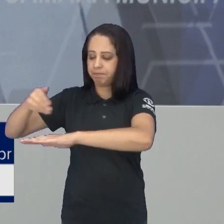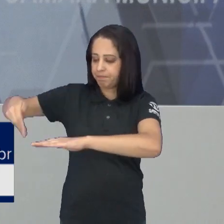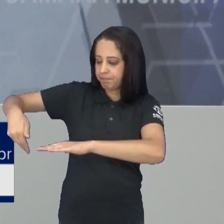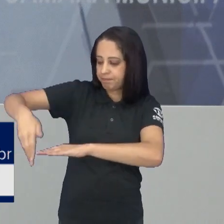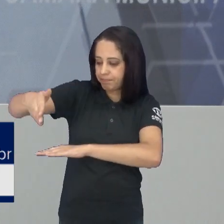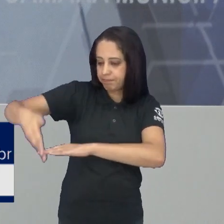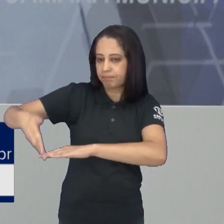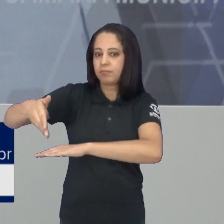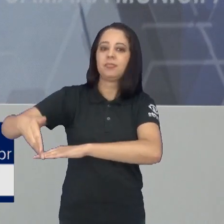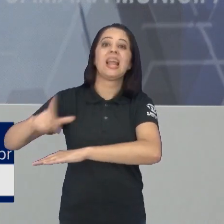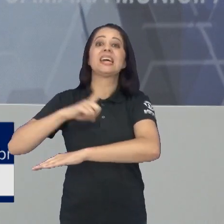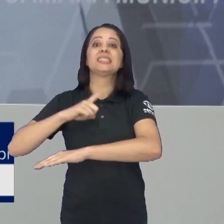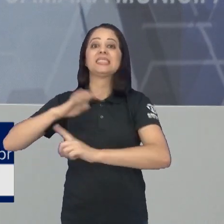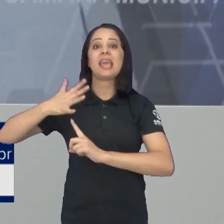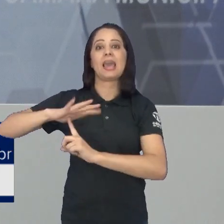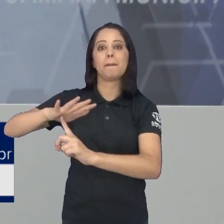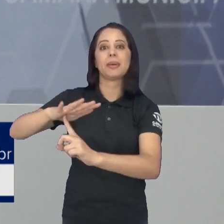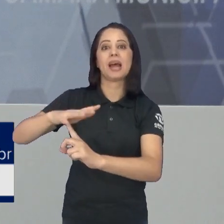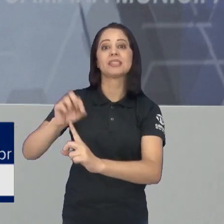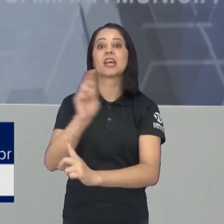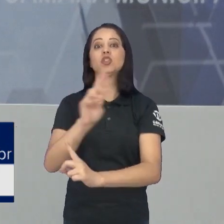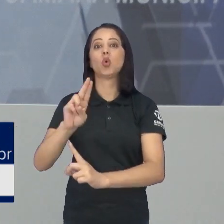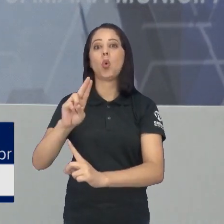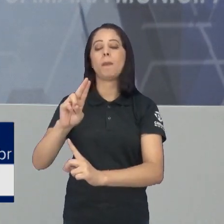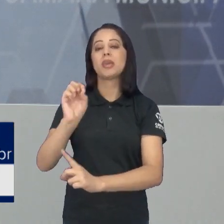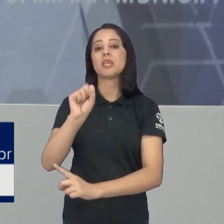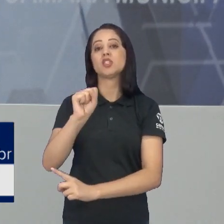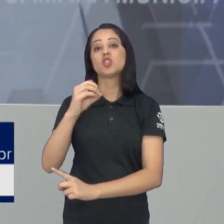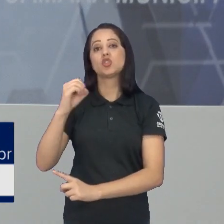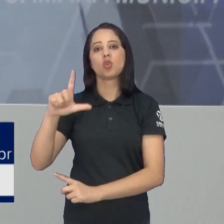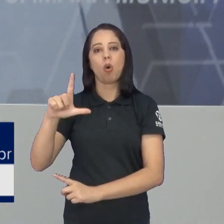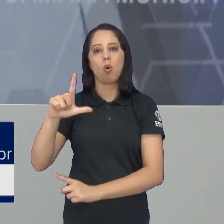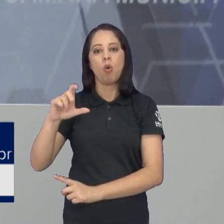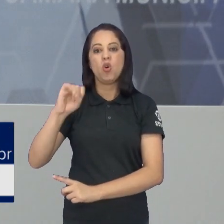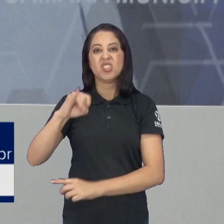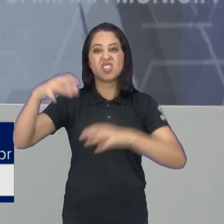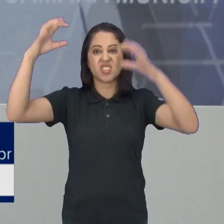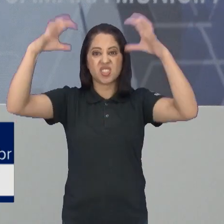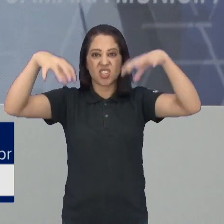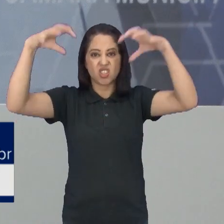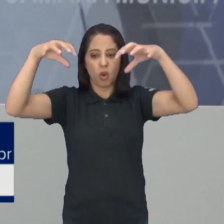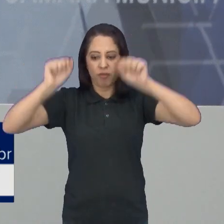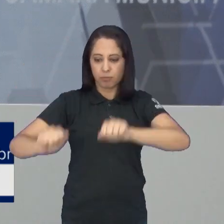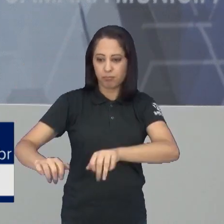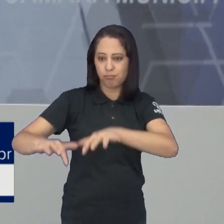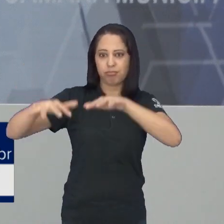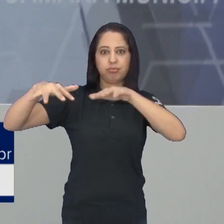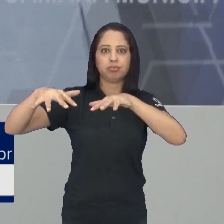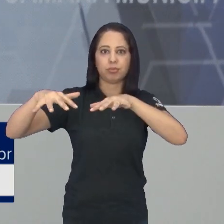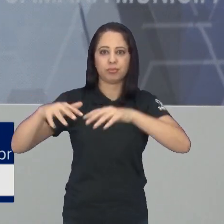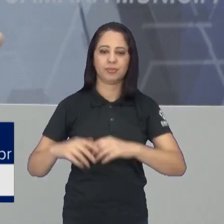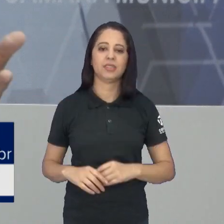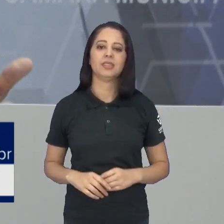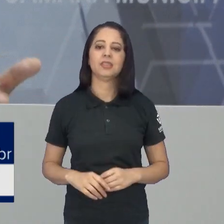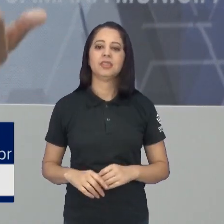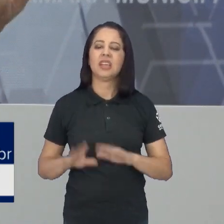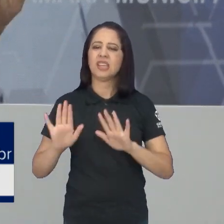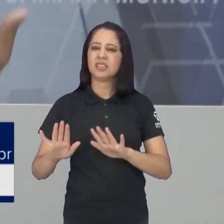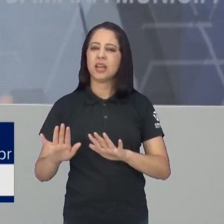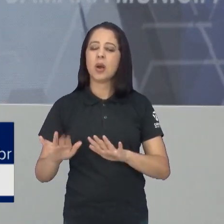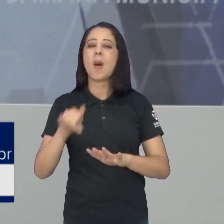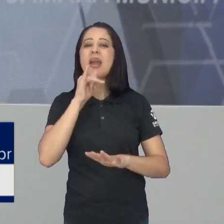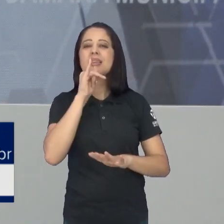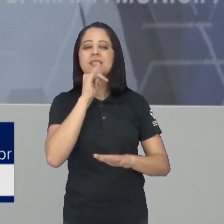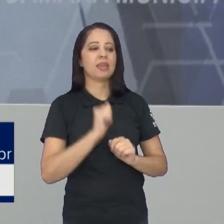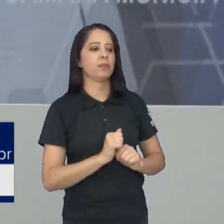tem uma praça chamada Praça do Sol, que toda chuva mais forte lá inunda. Então, poderia-se usar esse